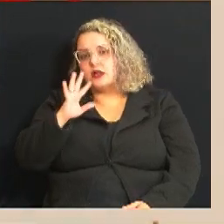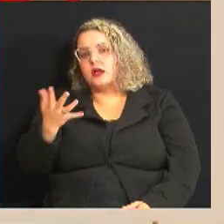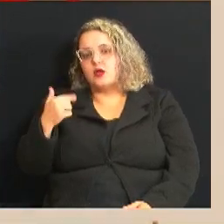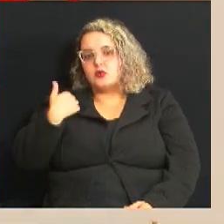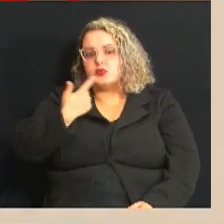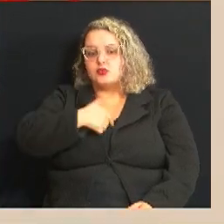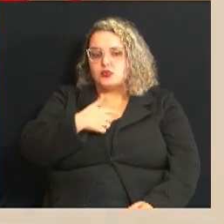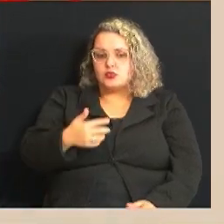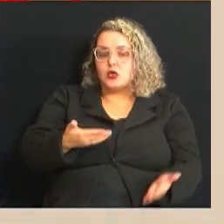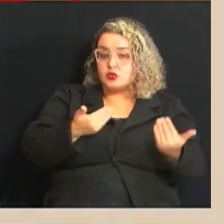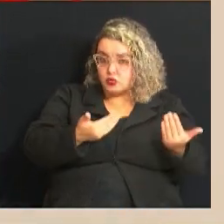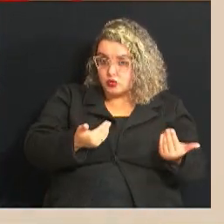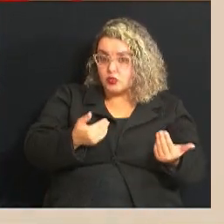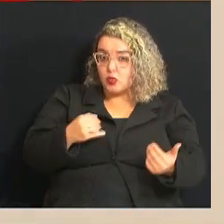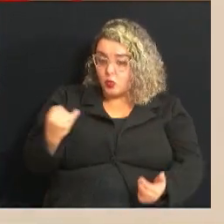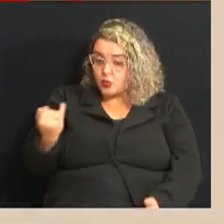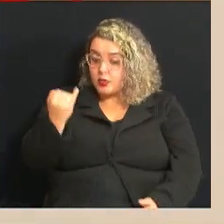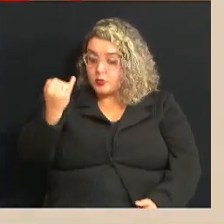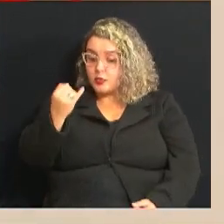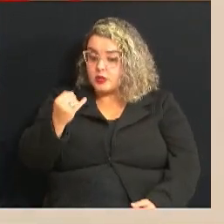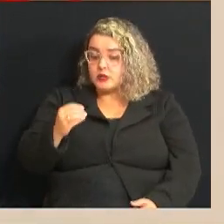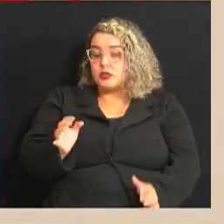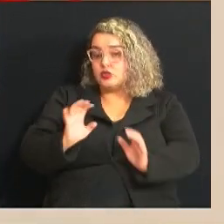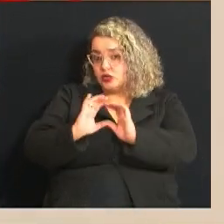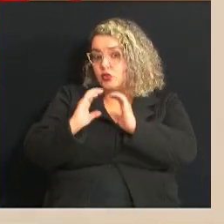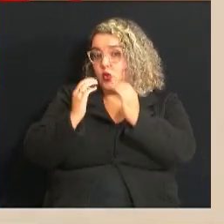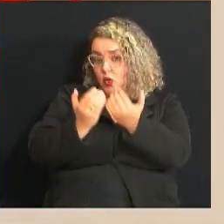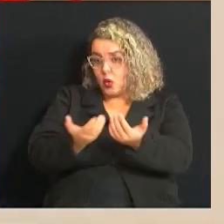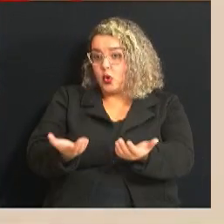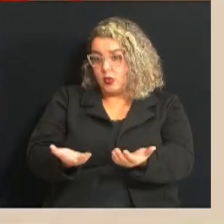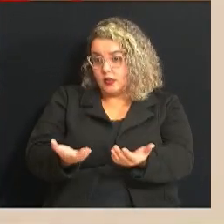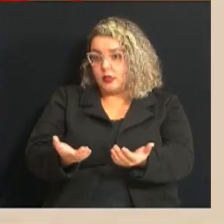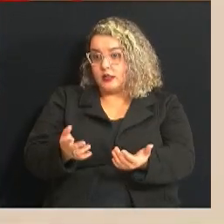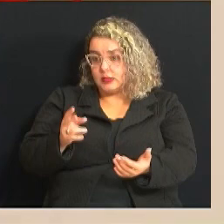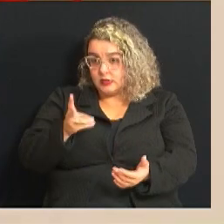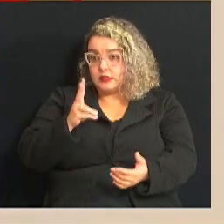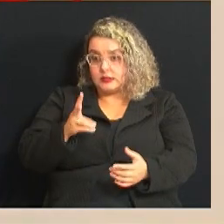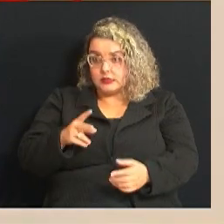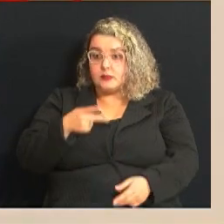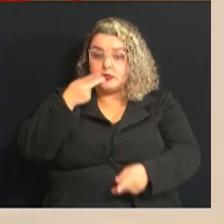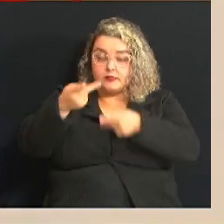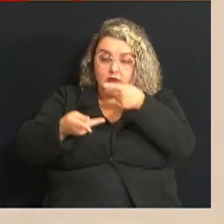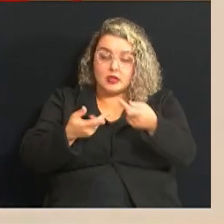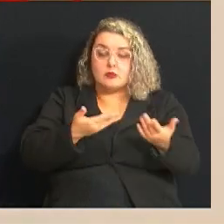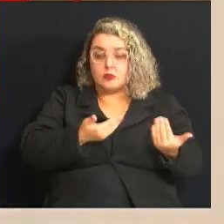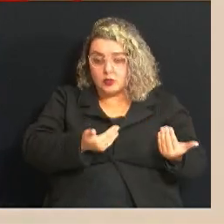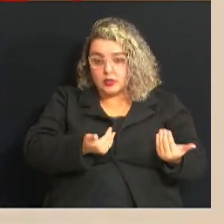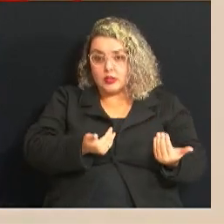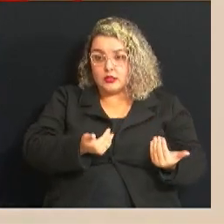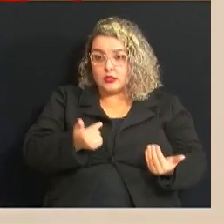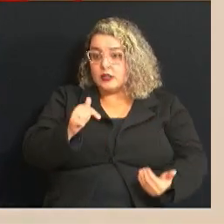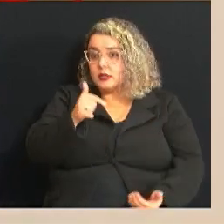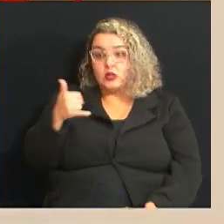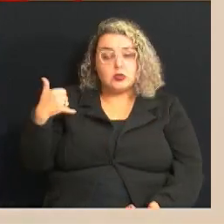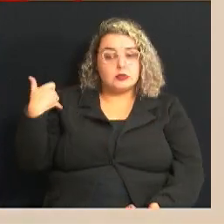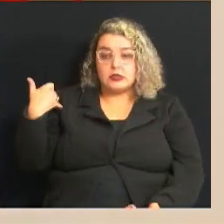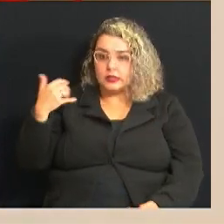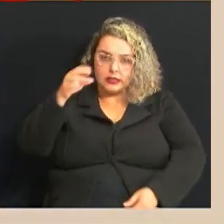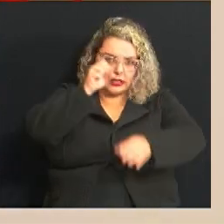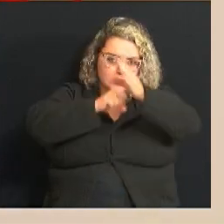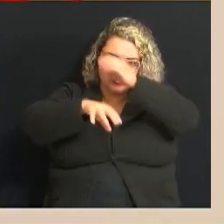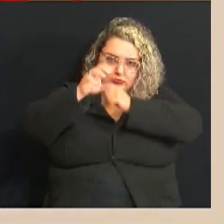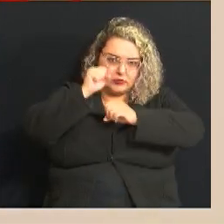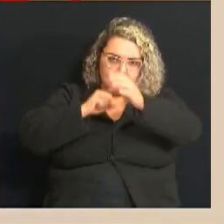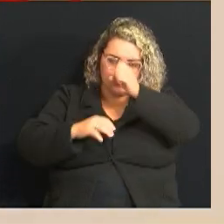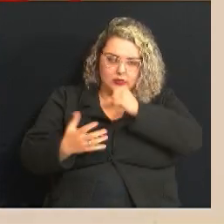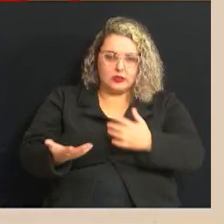jovens, o importante do coletivo, mesmo que a gente sempre frisa para os jovens, é que não tem idade para aprender. Além de quando